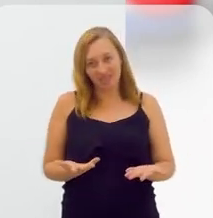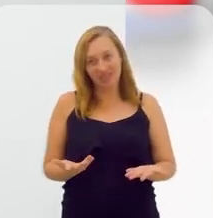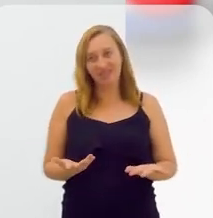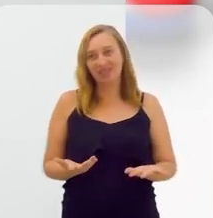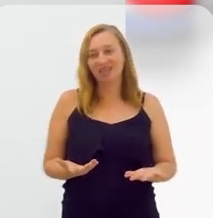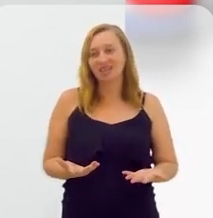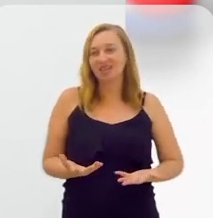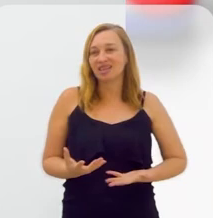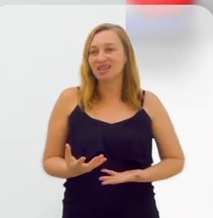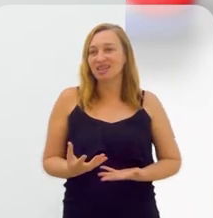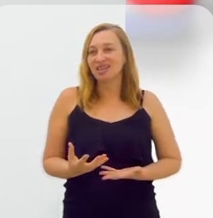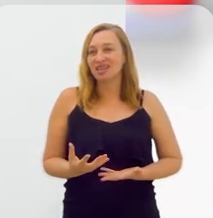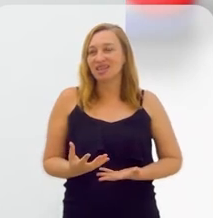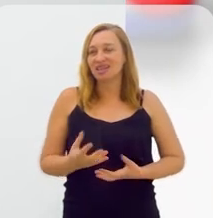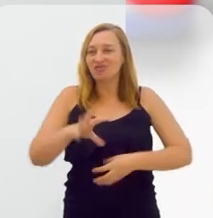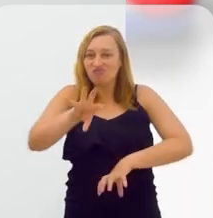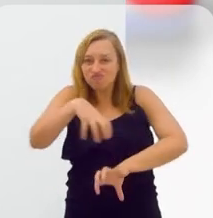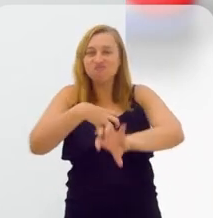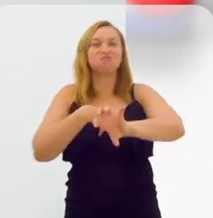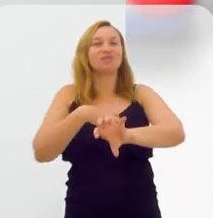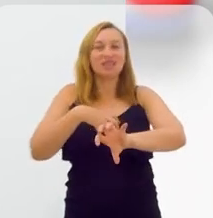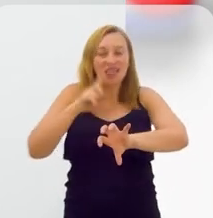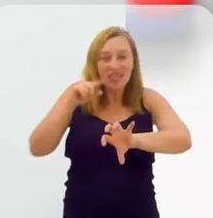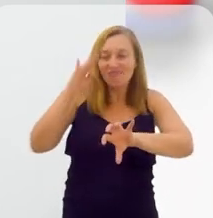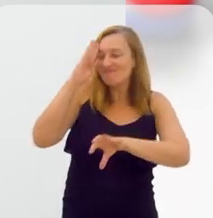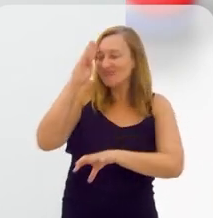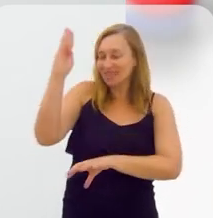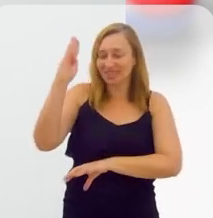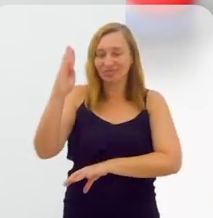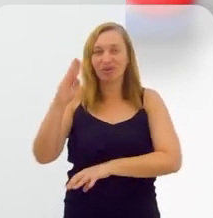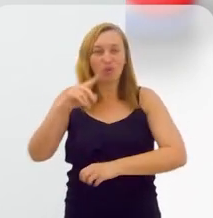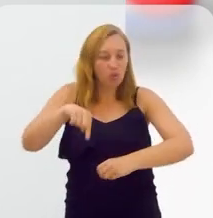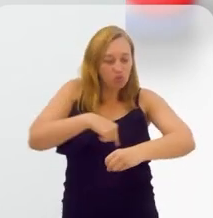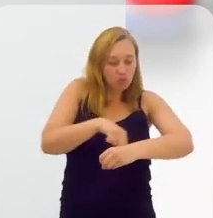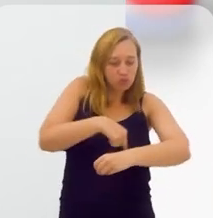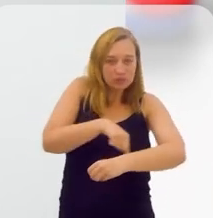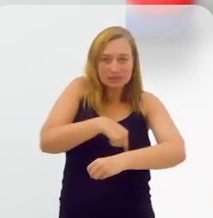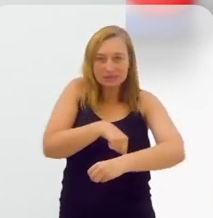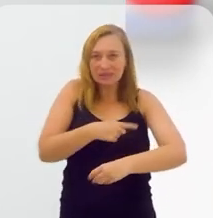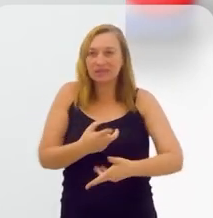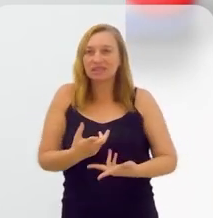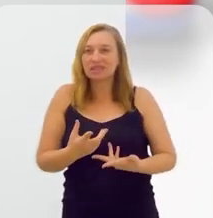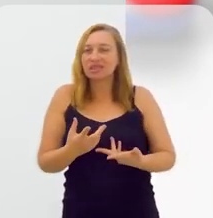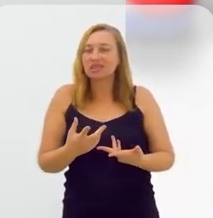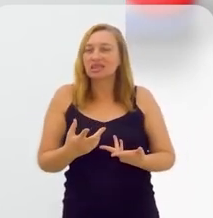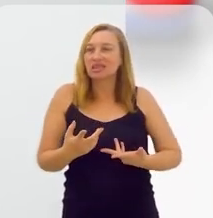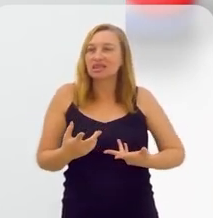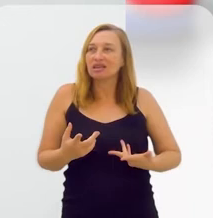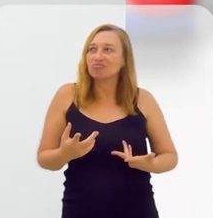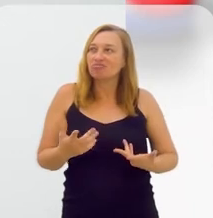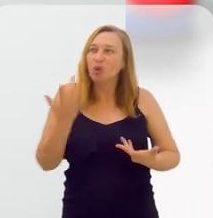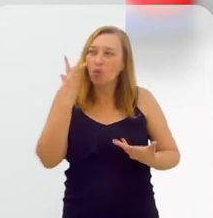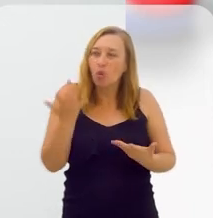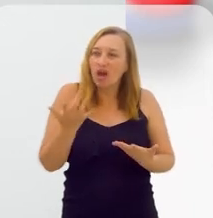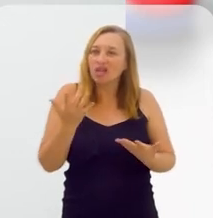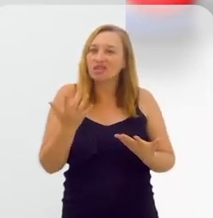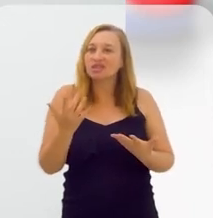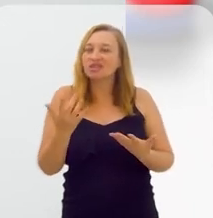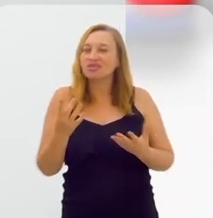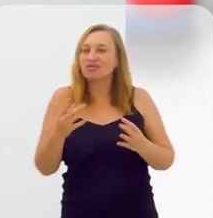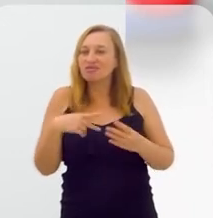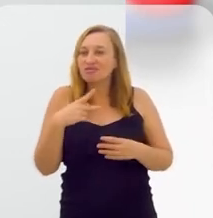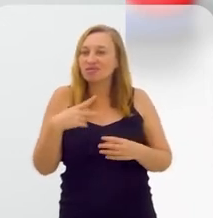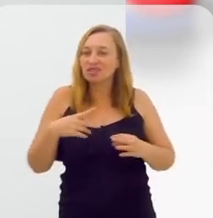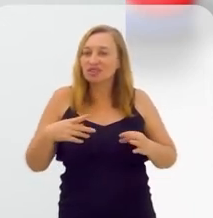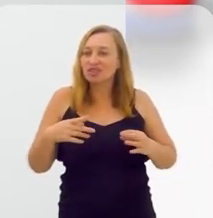também. Então, isso é muito fundamental. A cozinha, eu acho que a comida, né, eu acho que